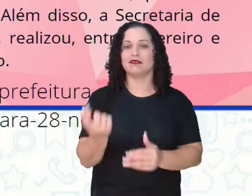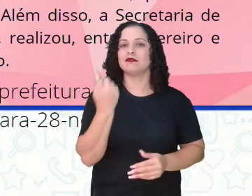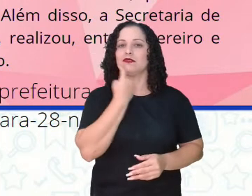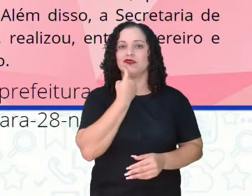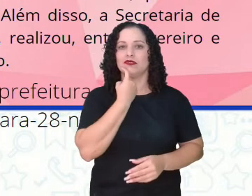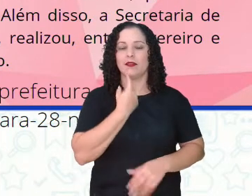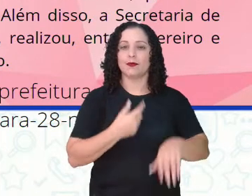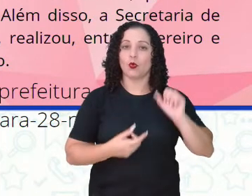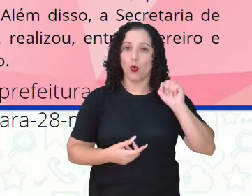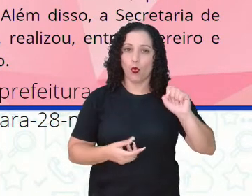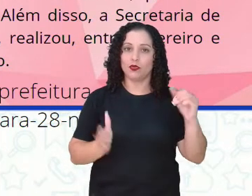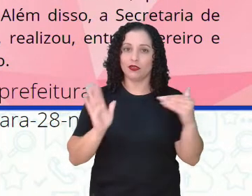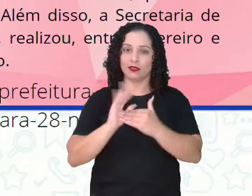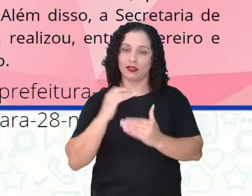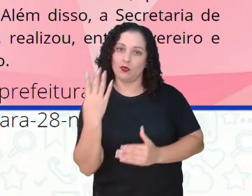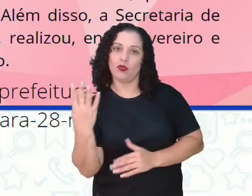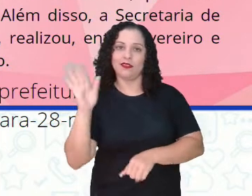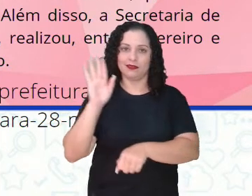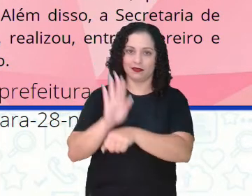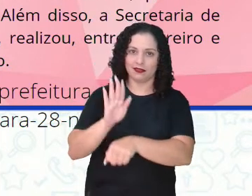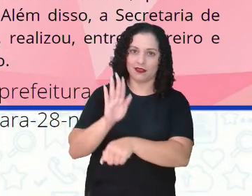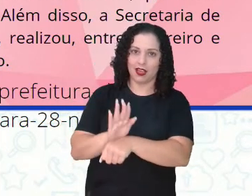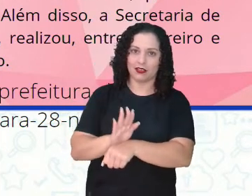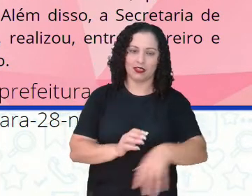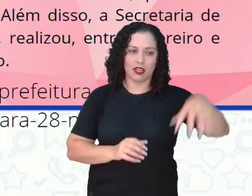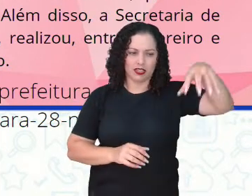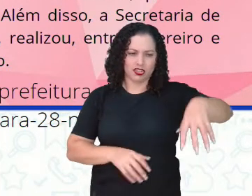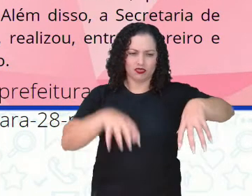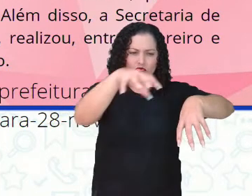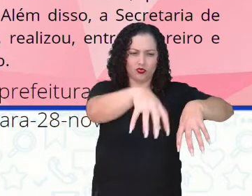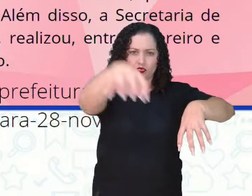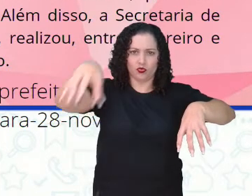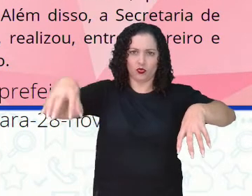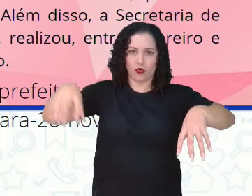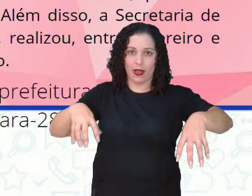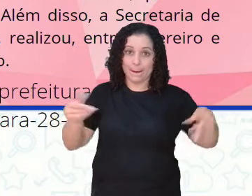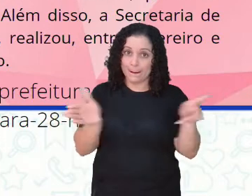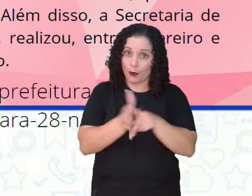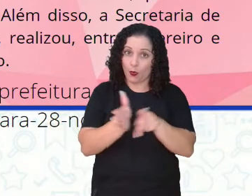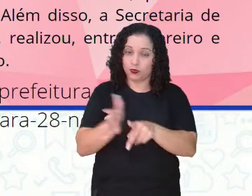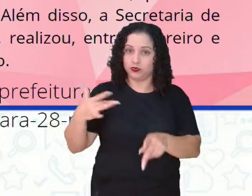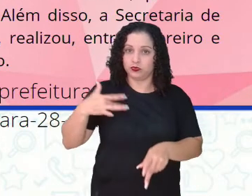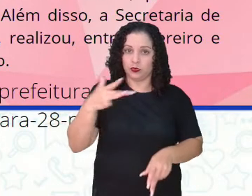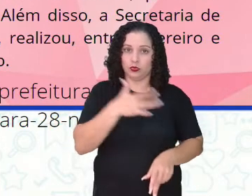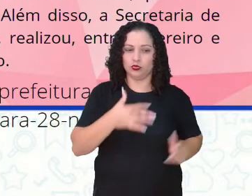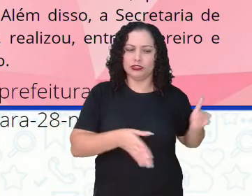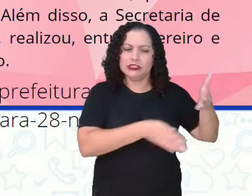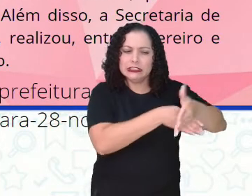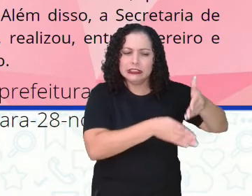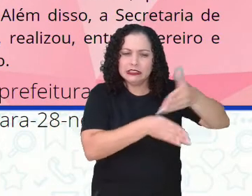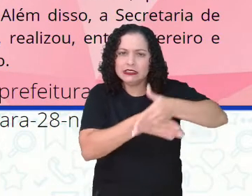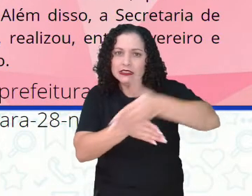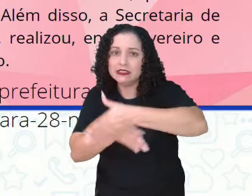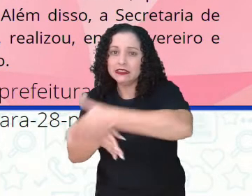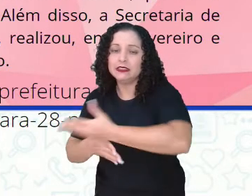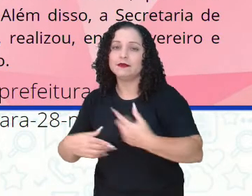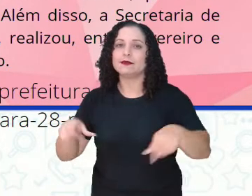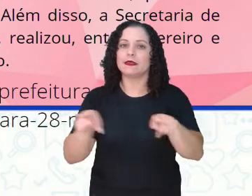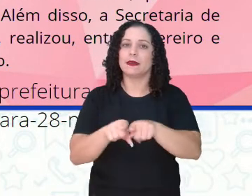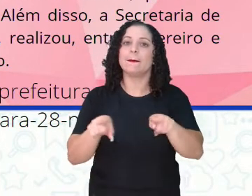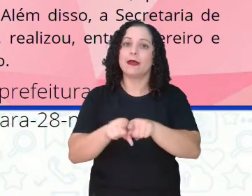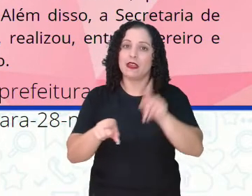às 16, em unidades básicas, tradicionais e policlínicas da cidade. O Centro de Vacinação Infantil da UFPE, na